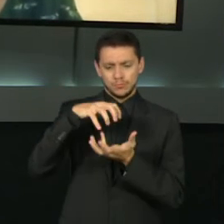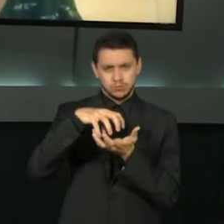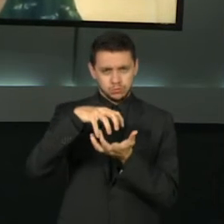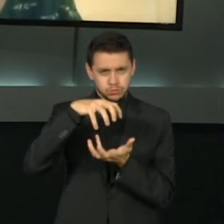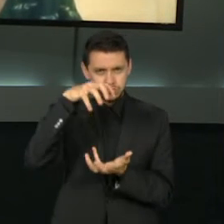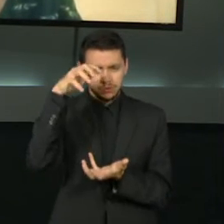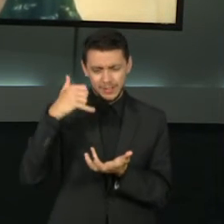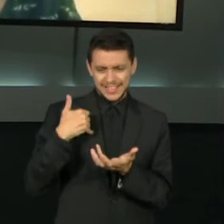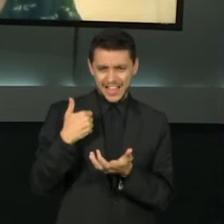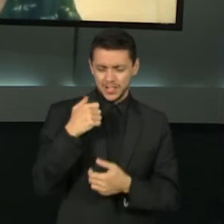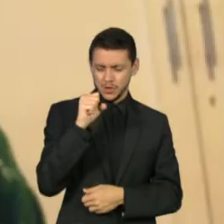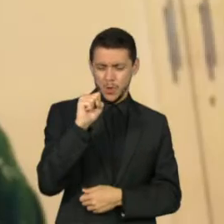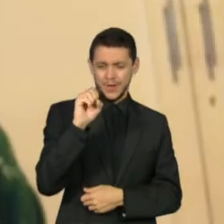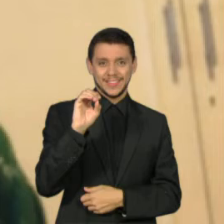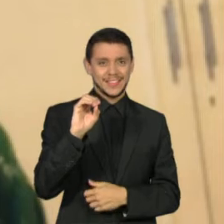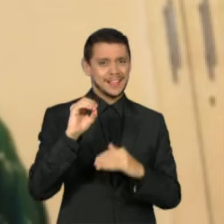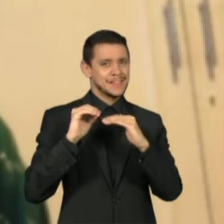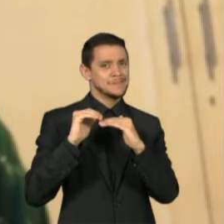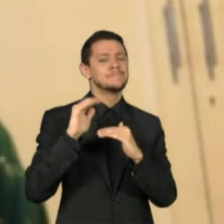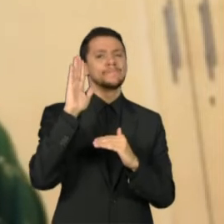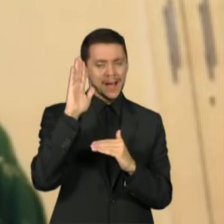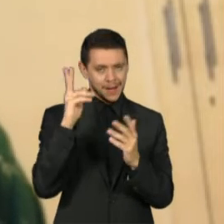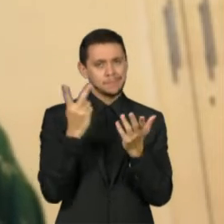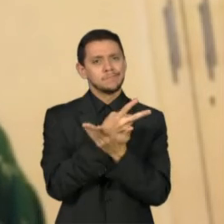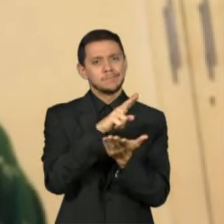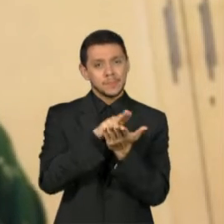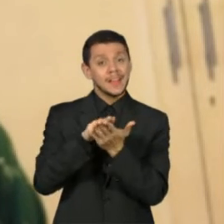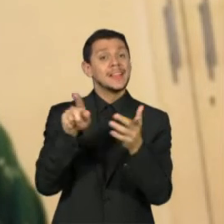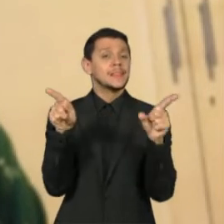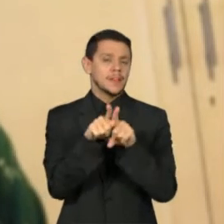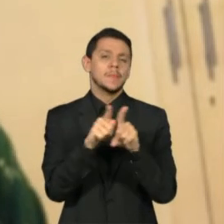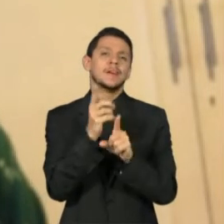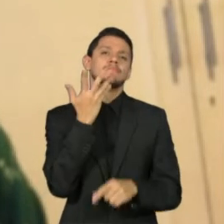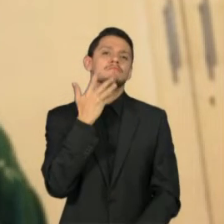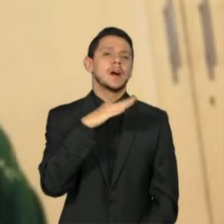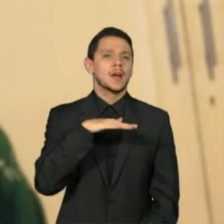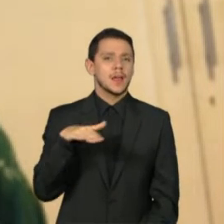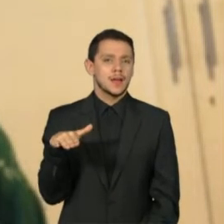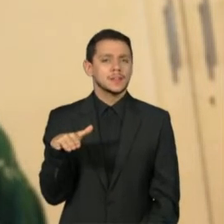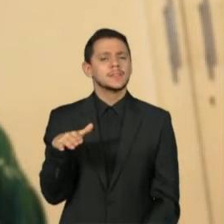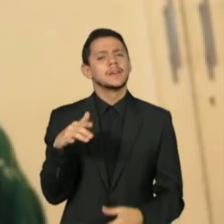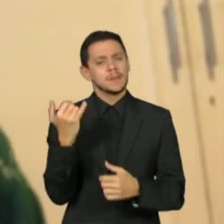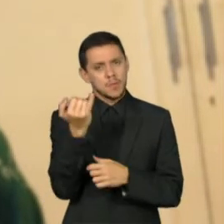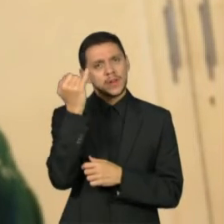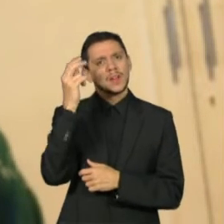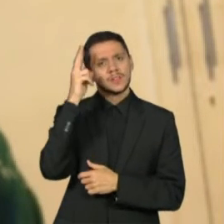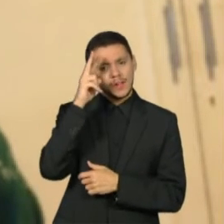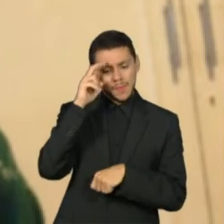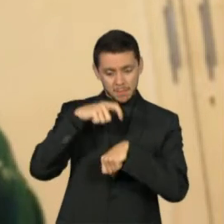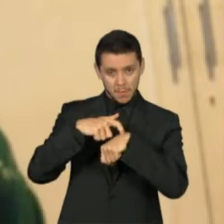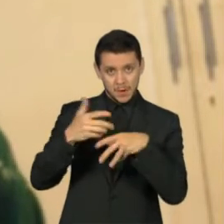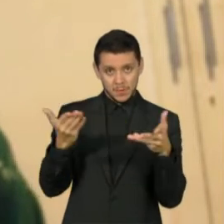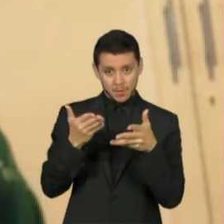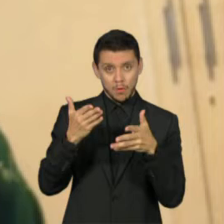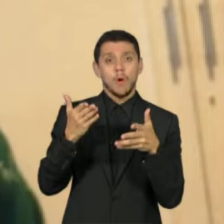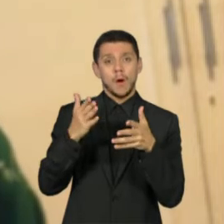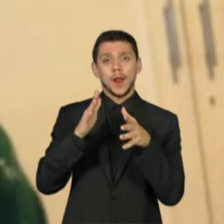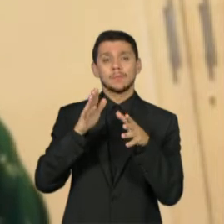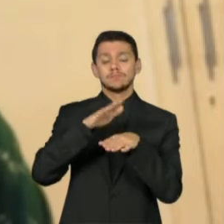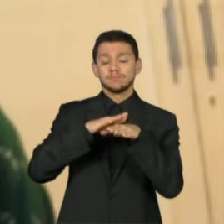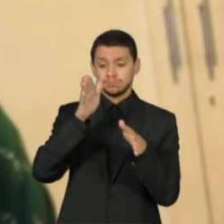mais de 80 anos, e também as crianças. Lembrar que nesta fase atual da pandemia, com a